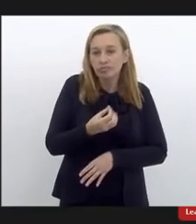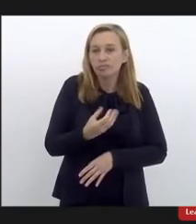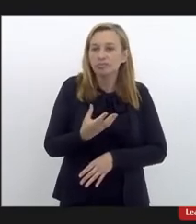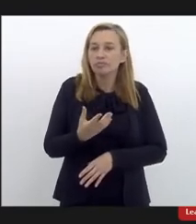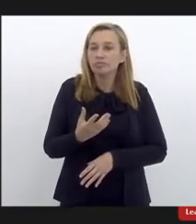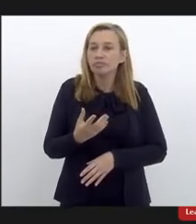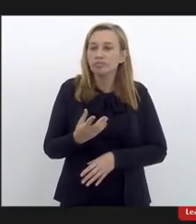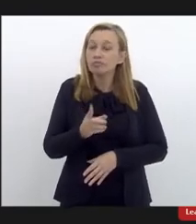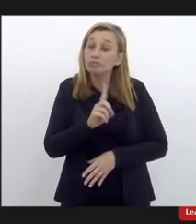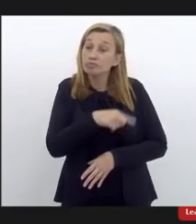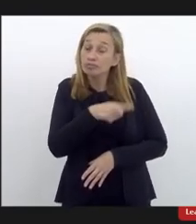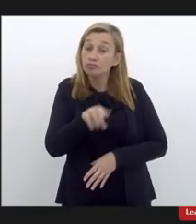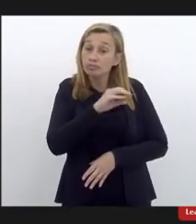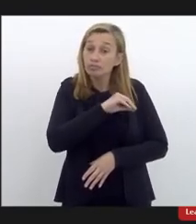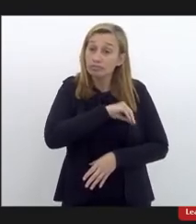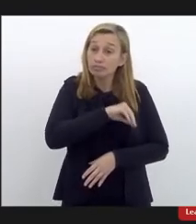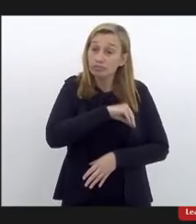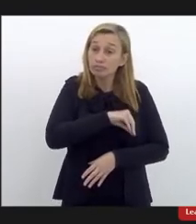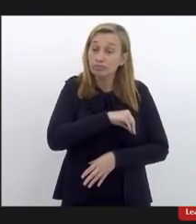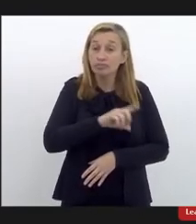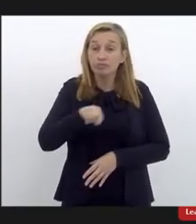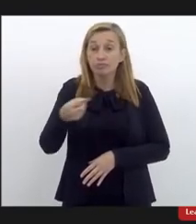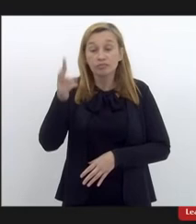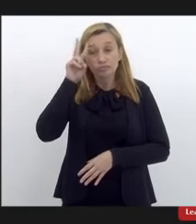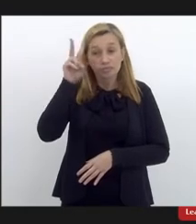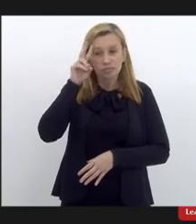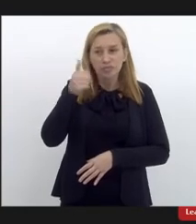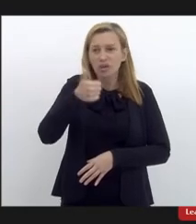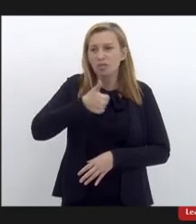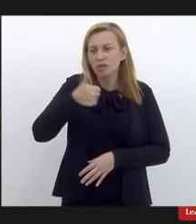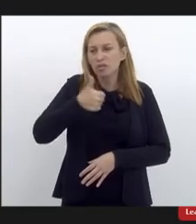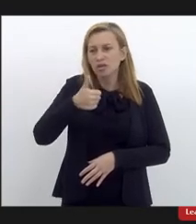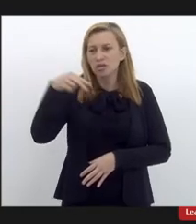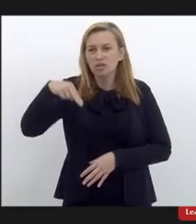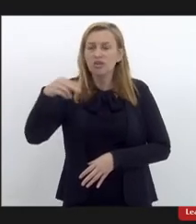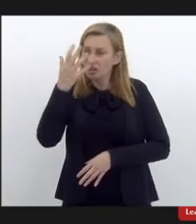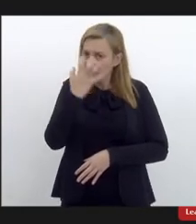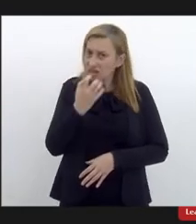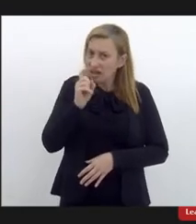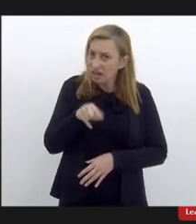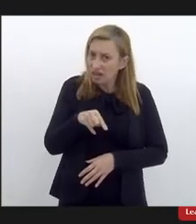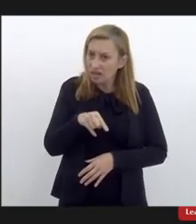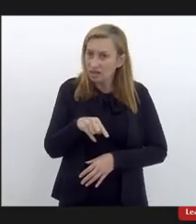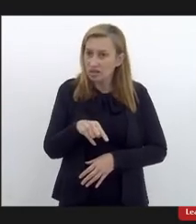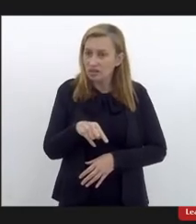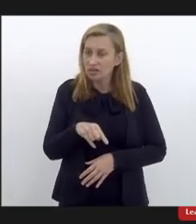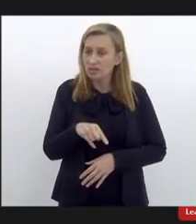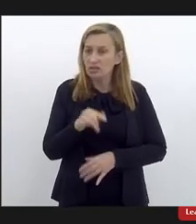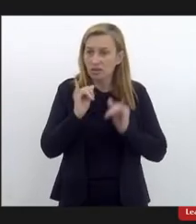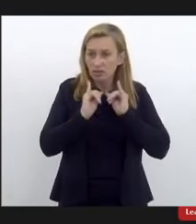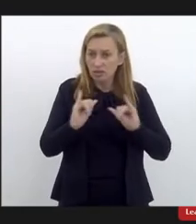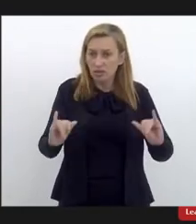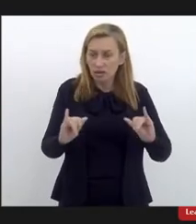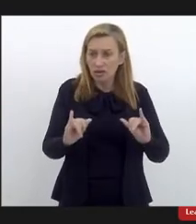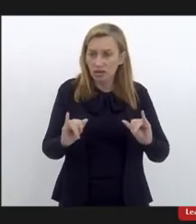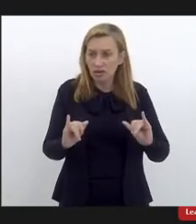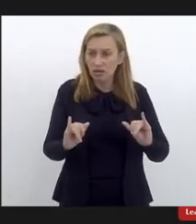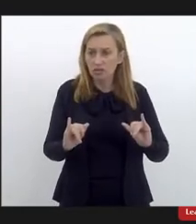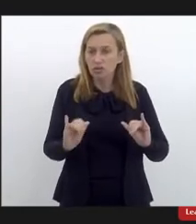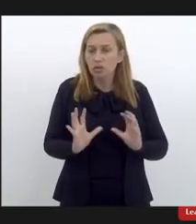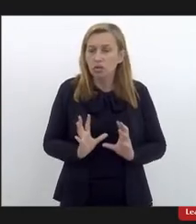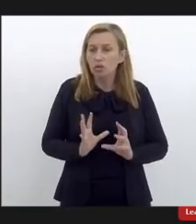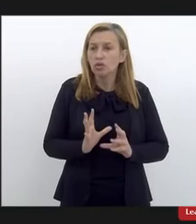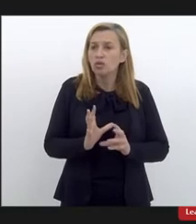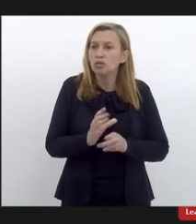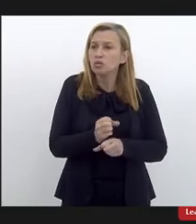seu salário cortado a partir da próxima segunda-feira, dia 1º de novembro, isso é muito sério, né? Foi declarada a ilicitude da acumulação